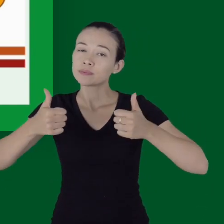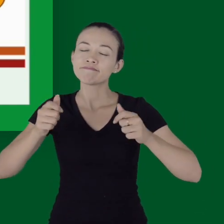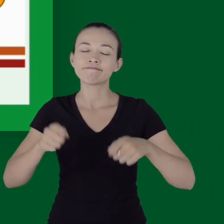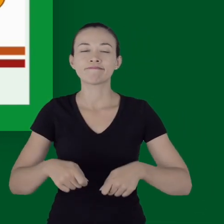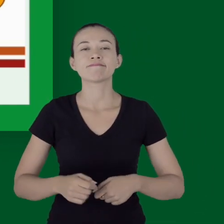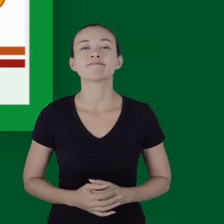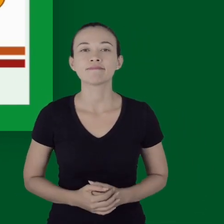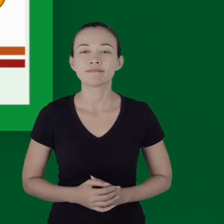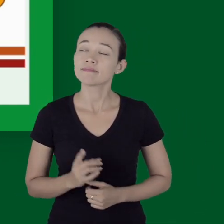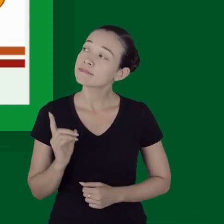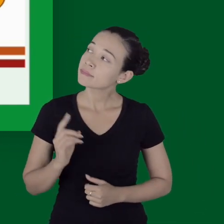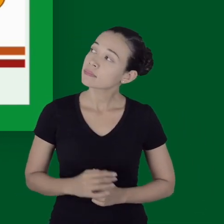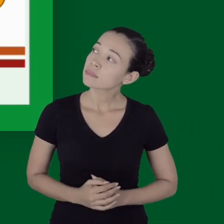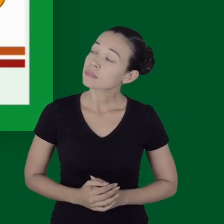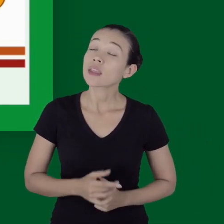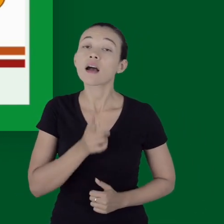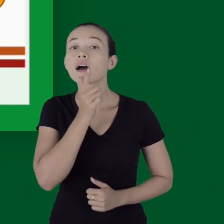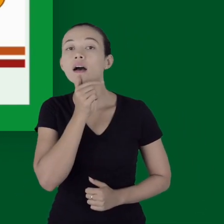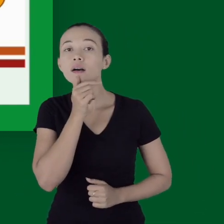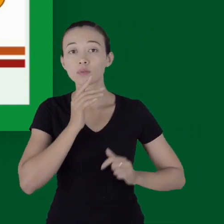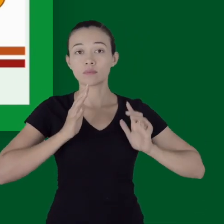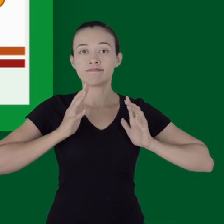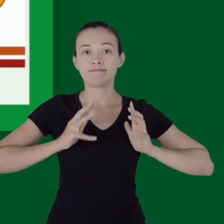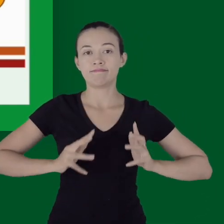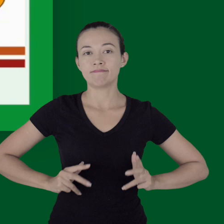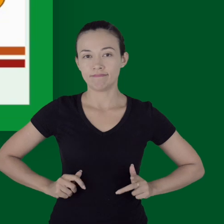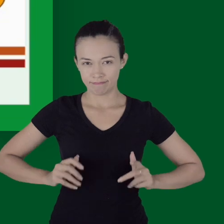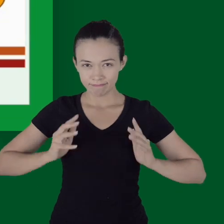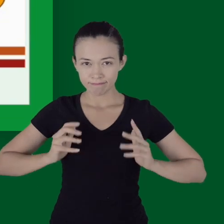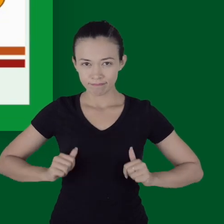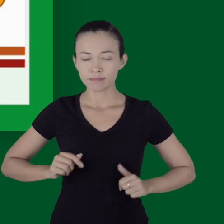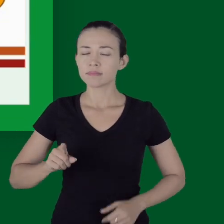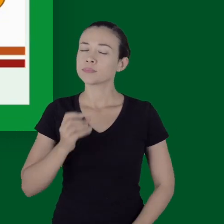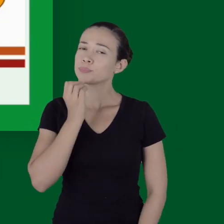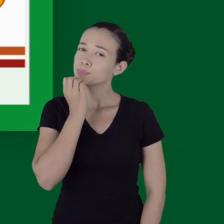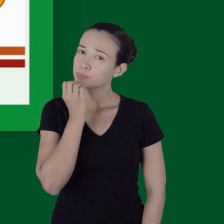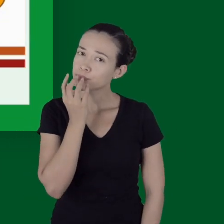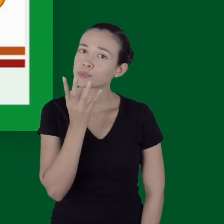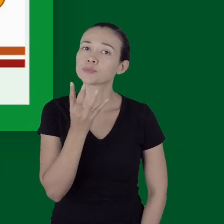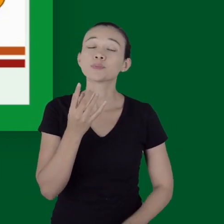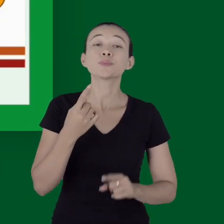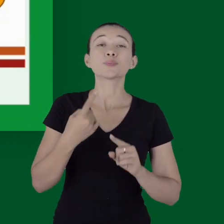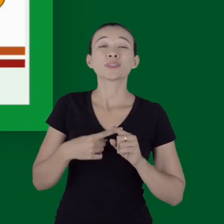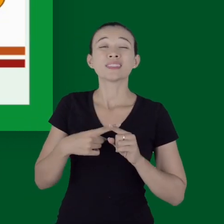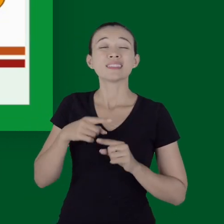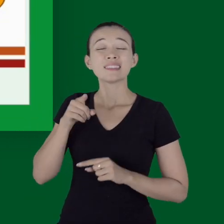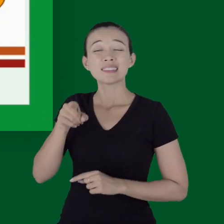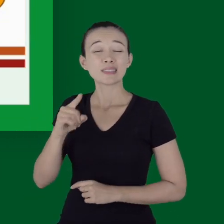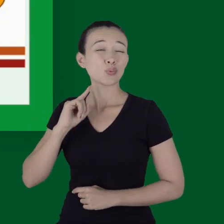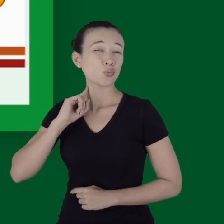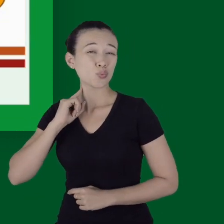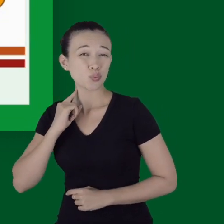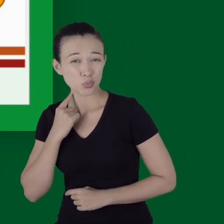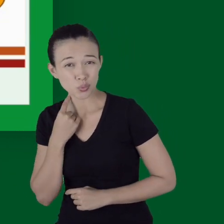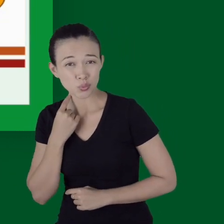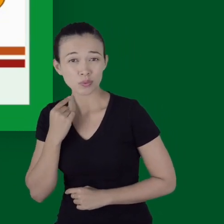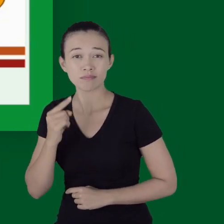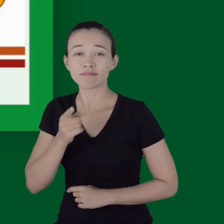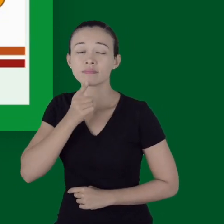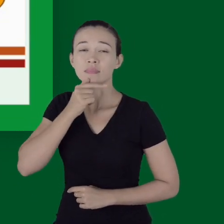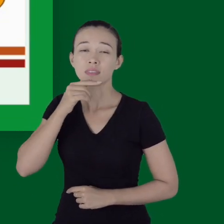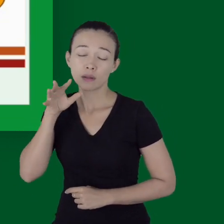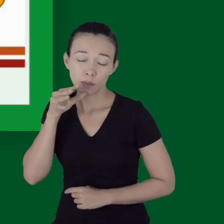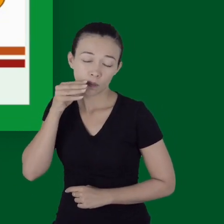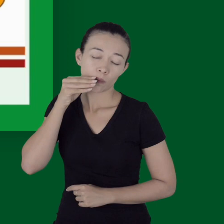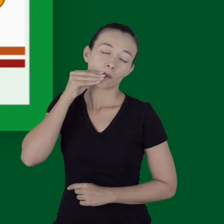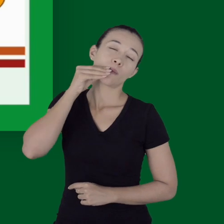maior a chance de ter um desfecho favorável, né? A limpeza da água, ela também contribui com um melhor desfecho, né? Quanto